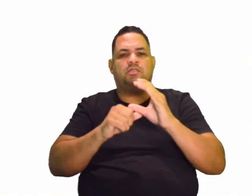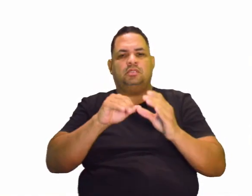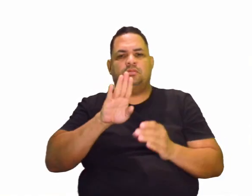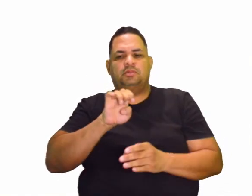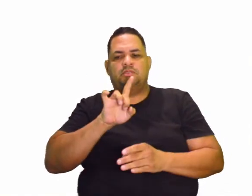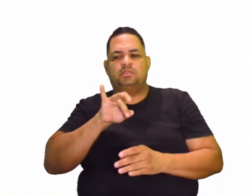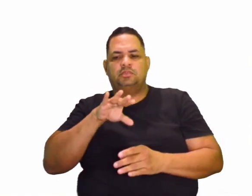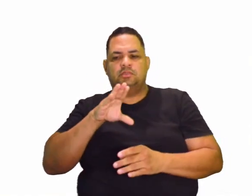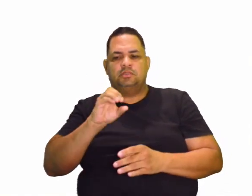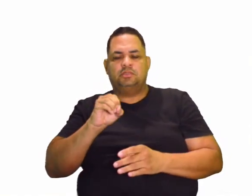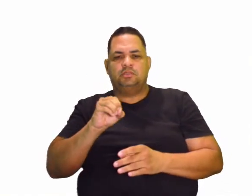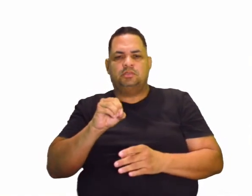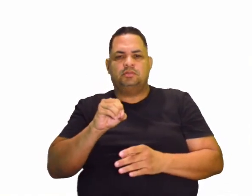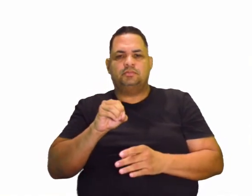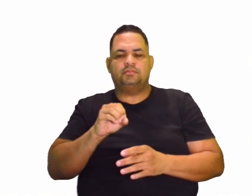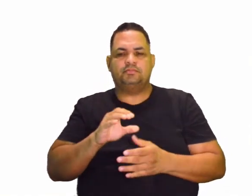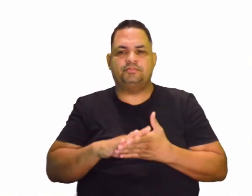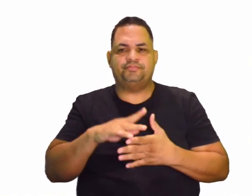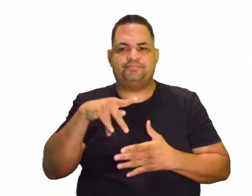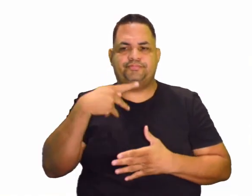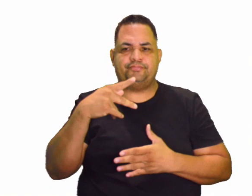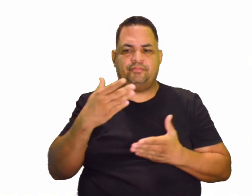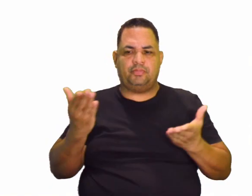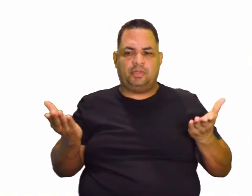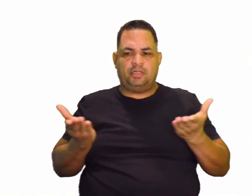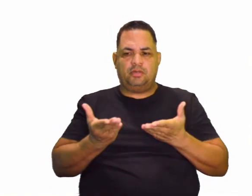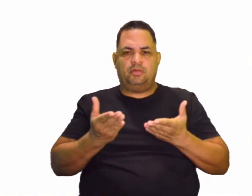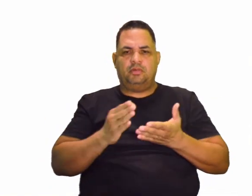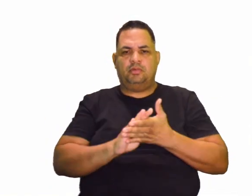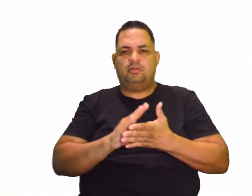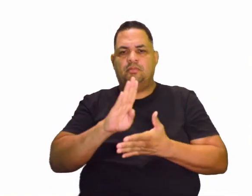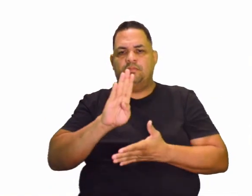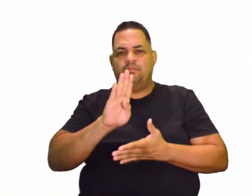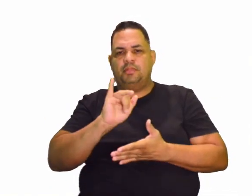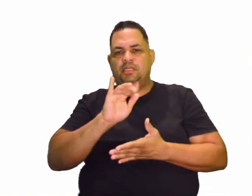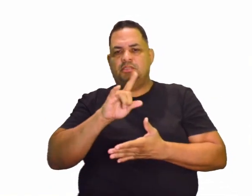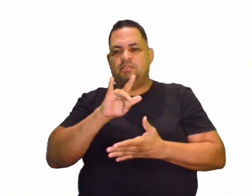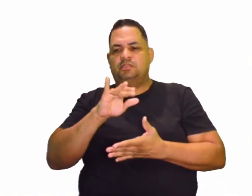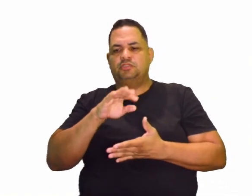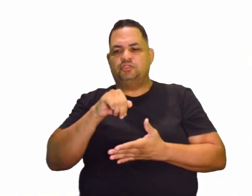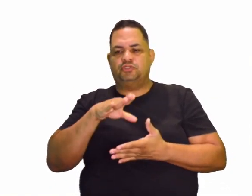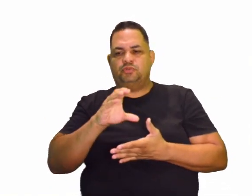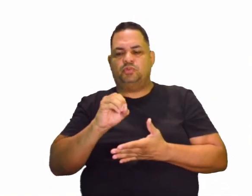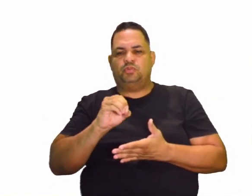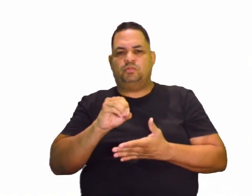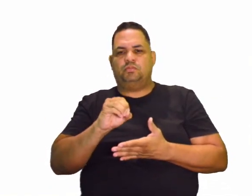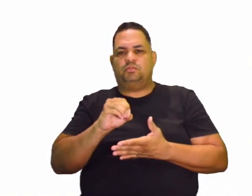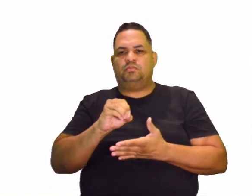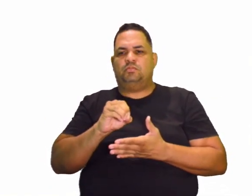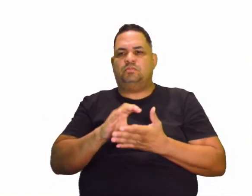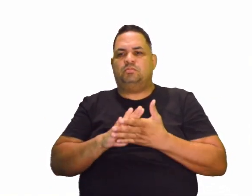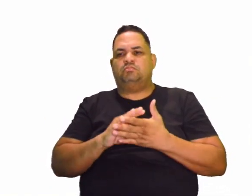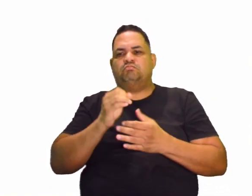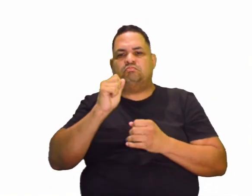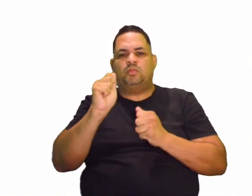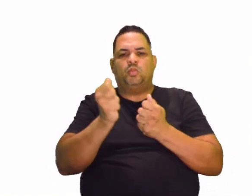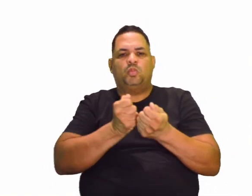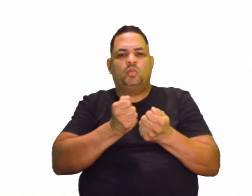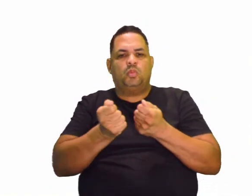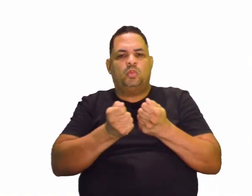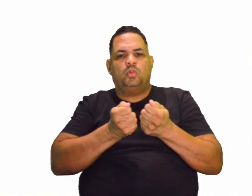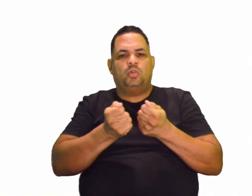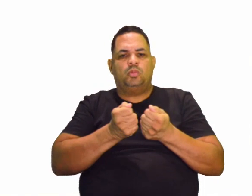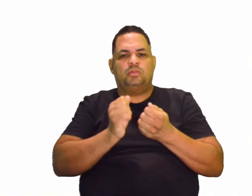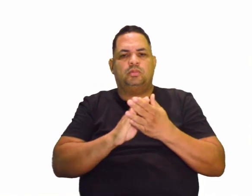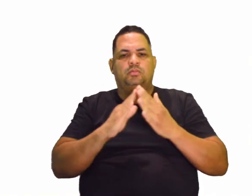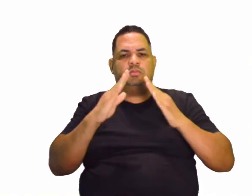Falamos ali da arte romana e vamos para os bizantinos. O estilo bizantino era rigidamente controlado pelo